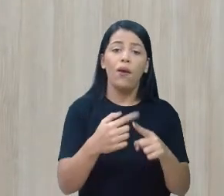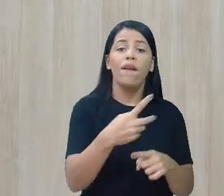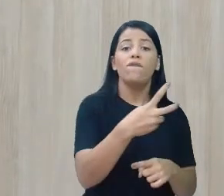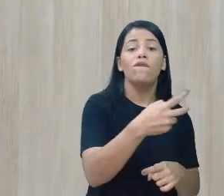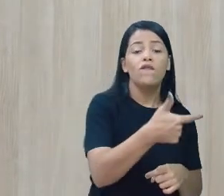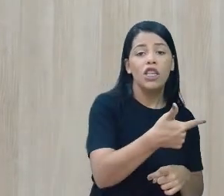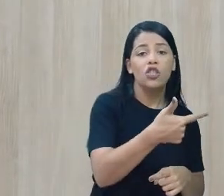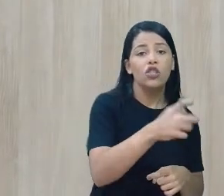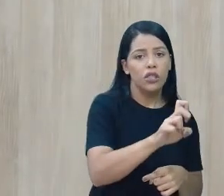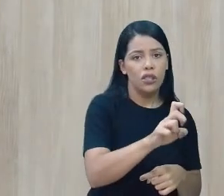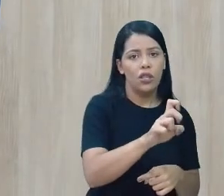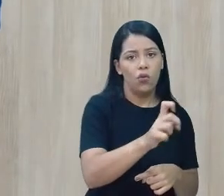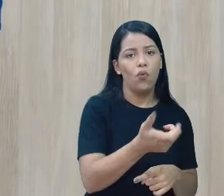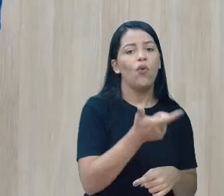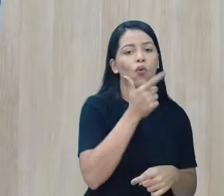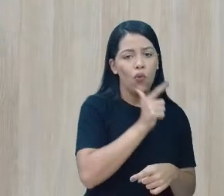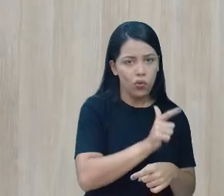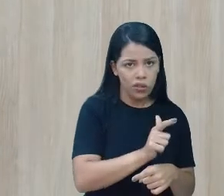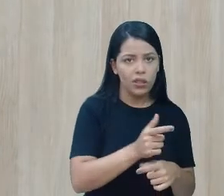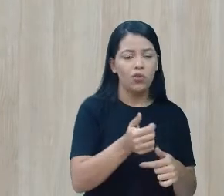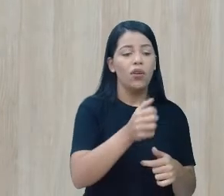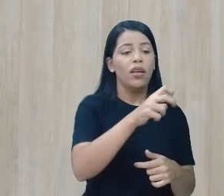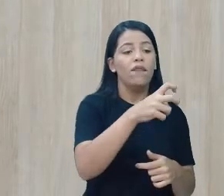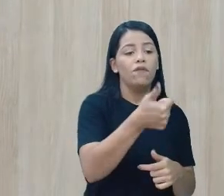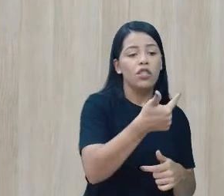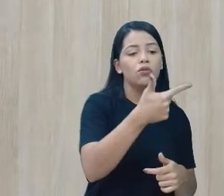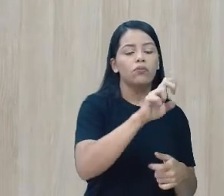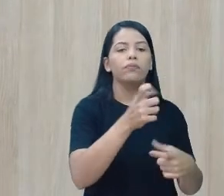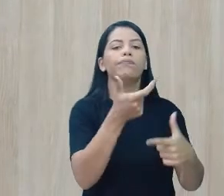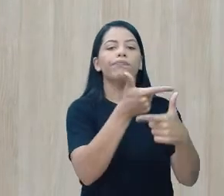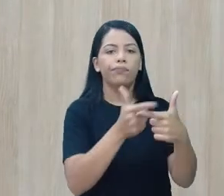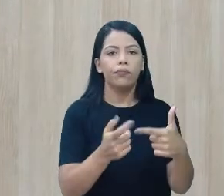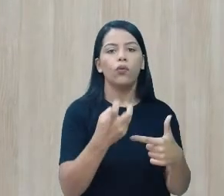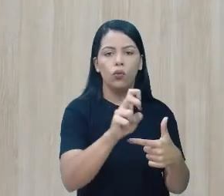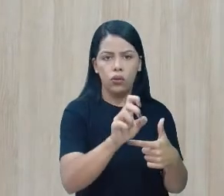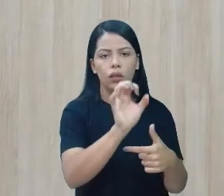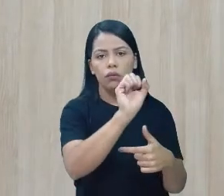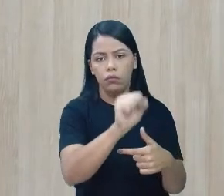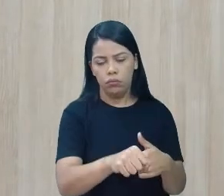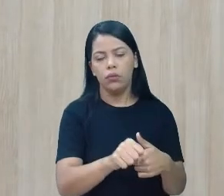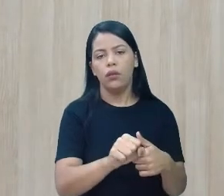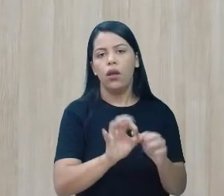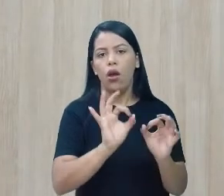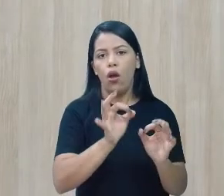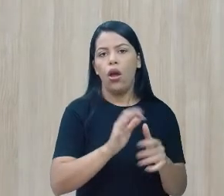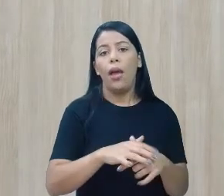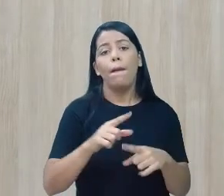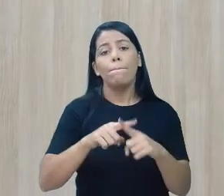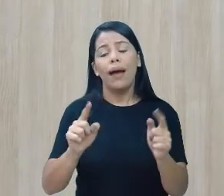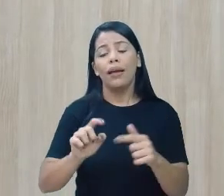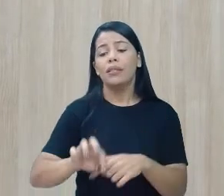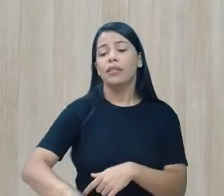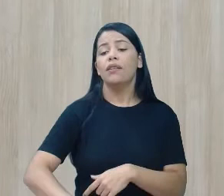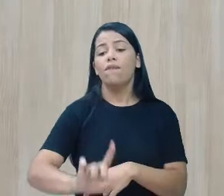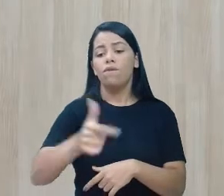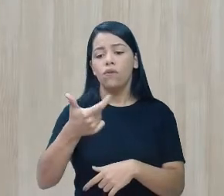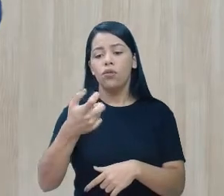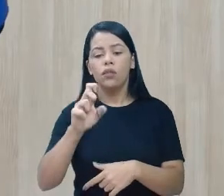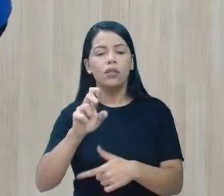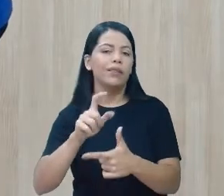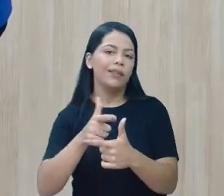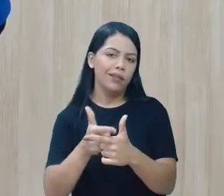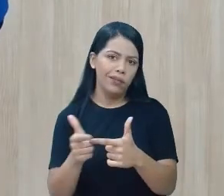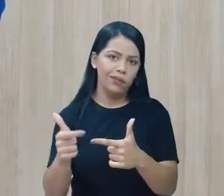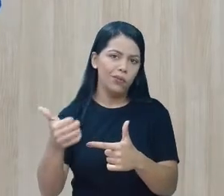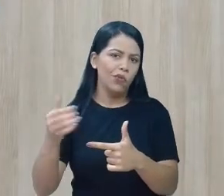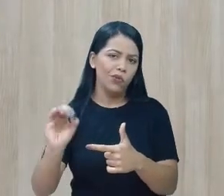5, mas não divide para 10. Então, a gente percebe que existem essas relações aí nesses critérios de divisibilidade, tá certo?